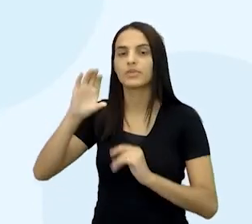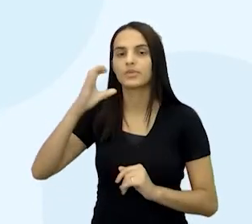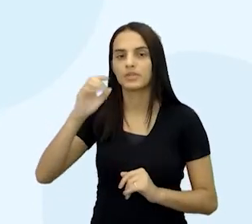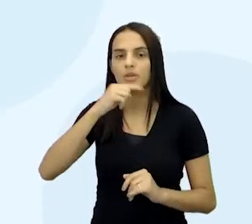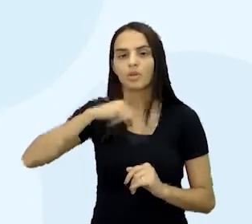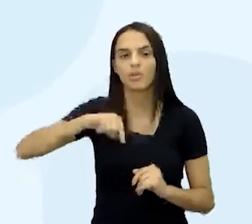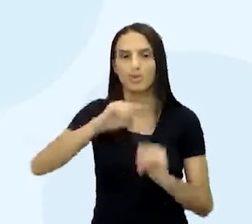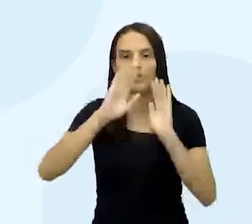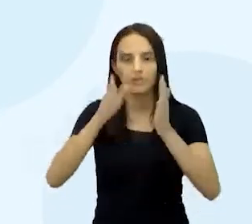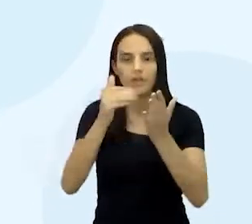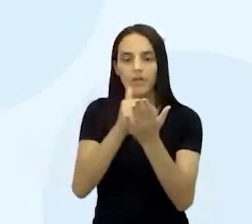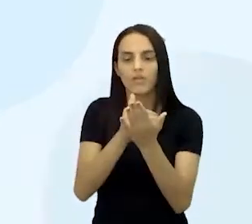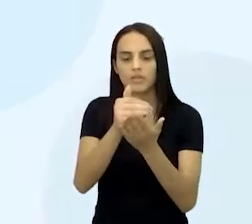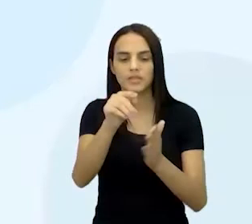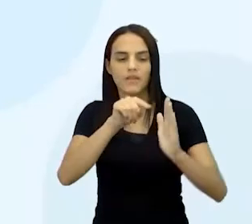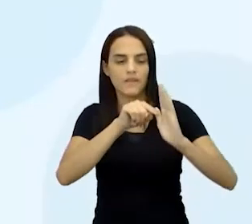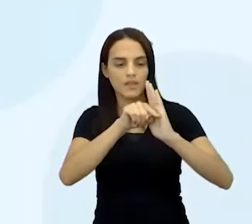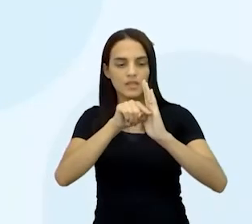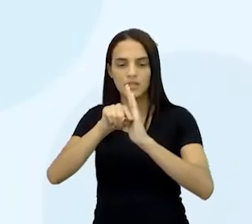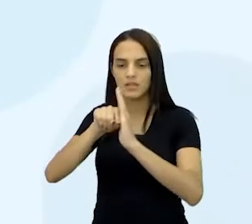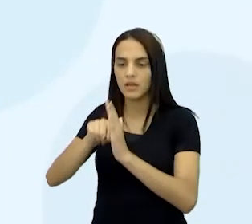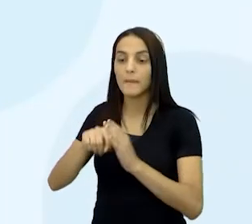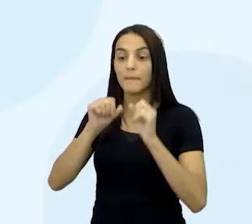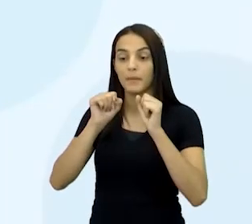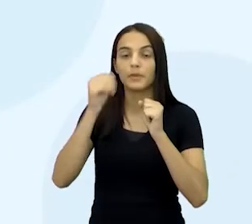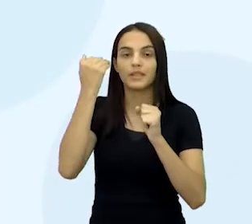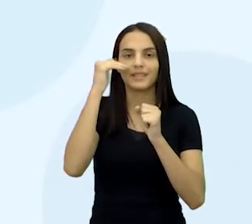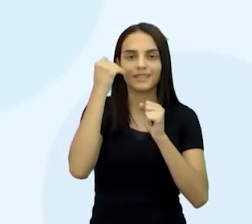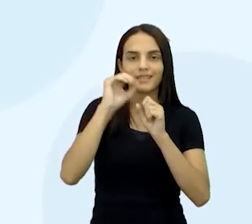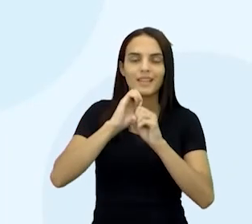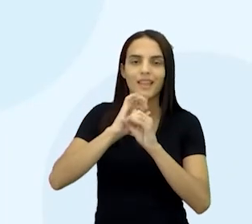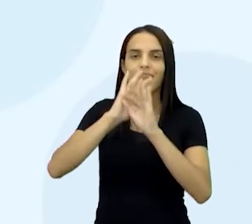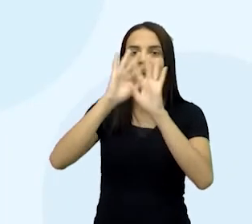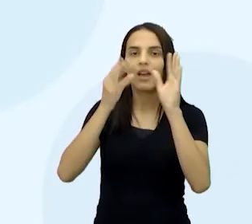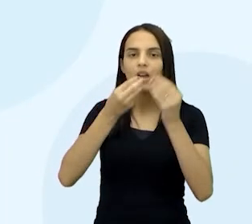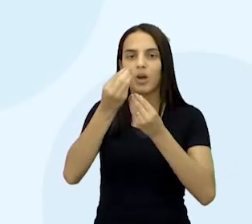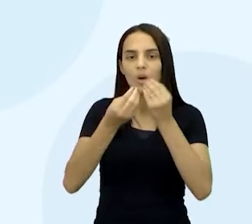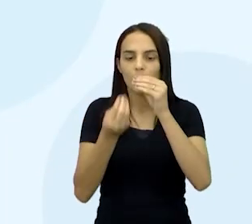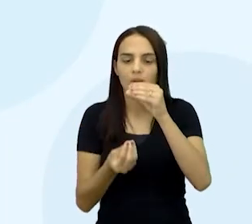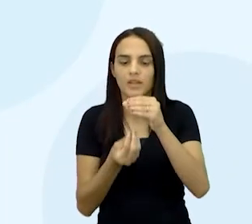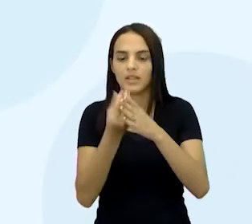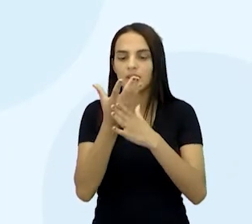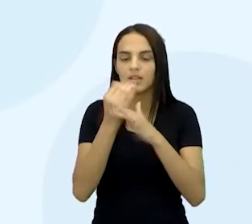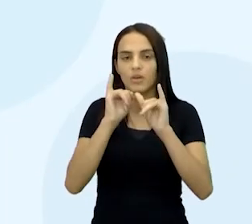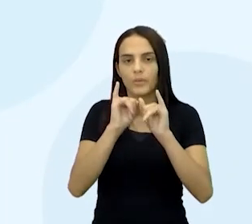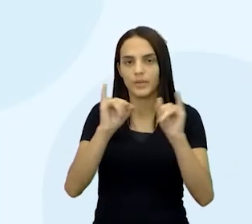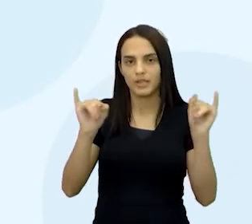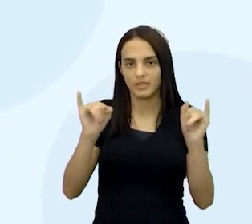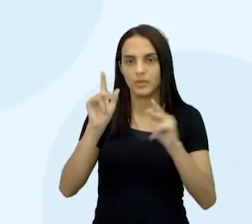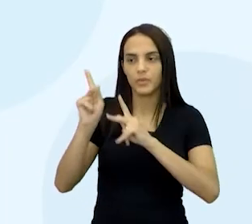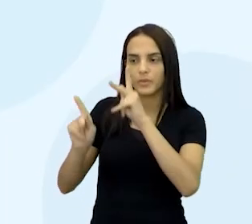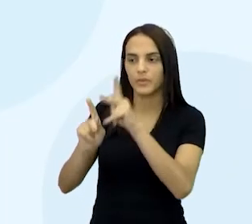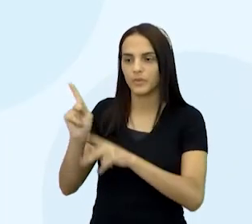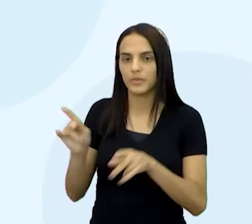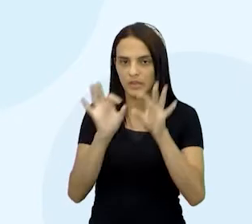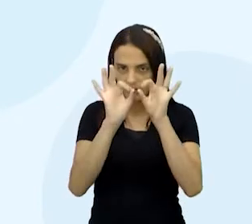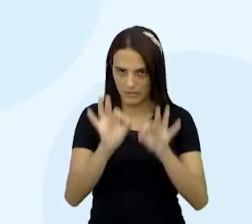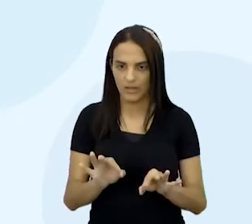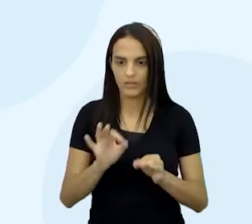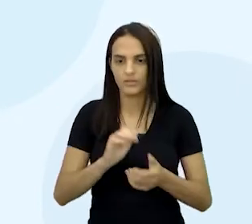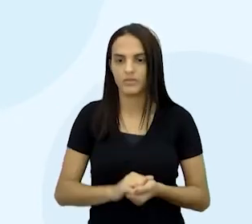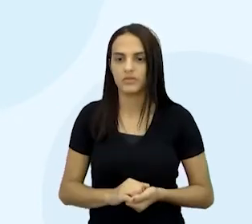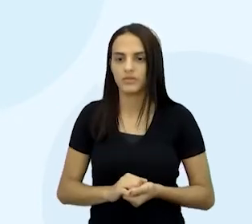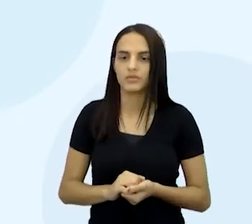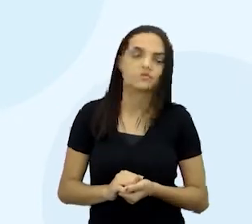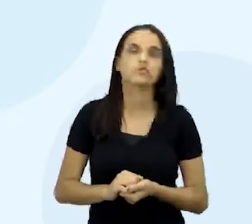gente vai começar a investigar para poder entender como funciona a criação e comunicação publicitária, tá certo?